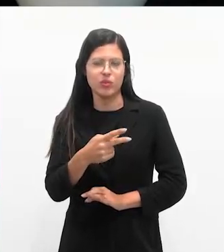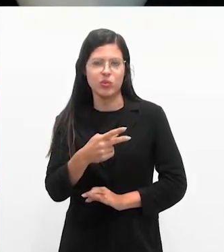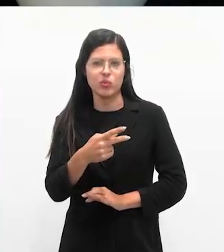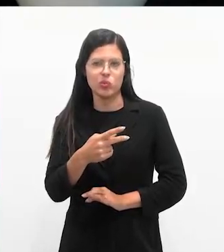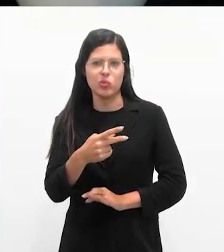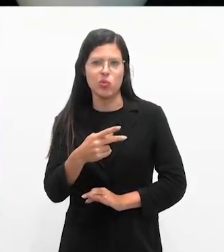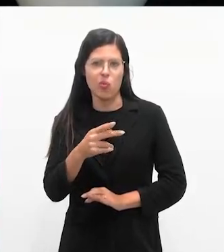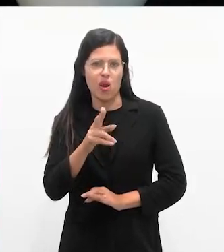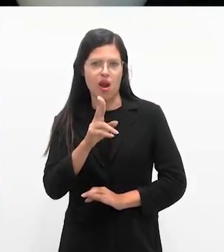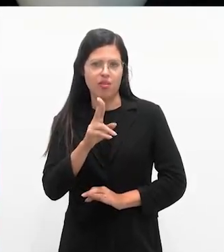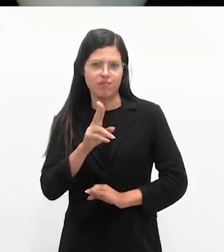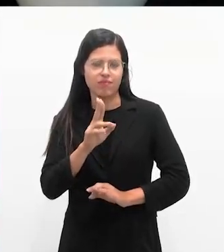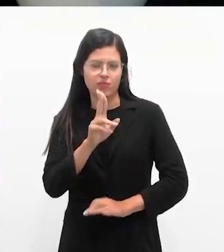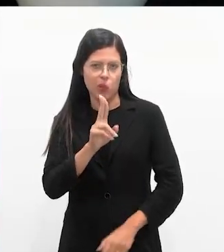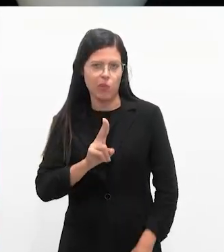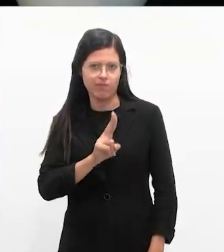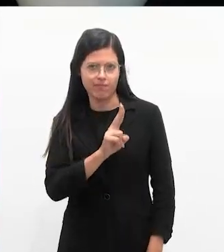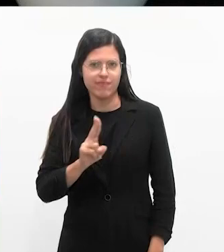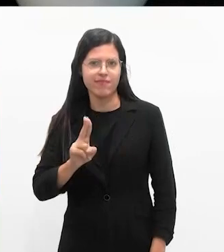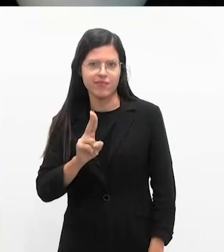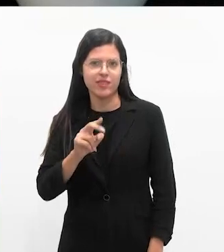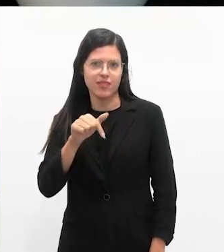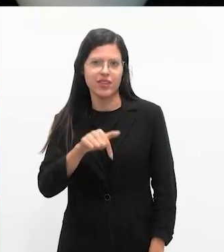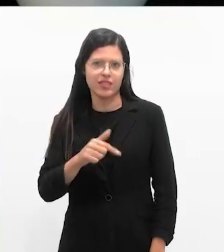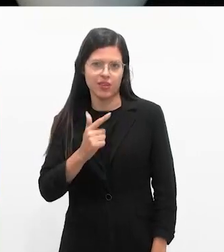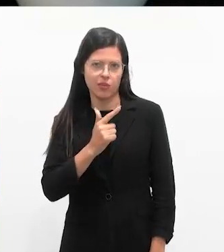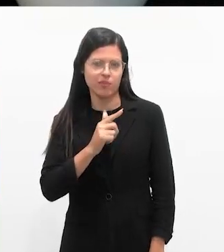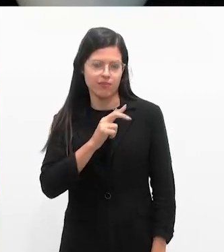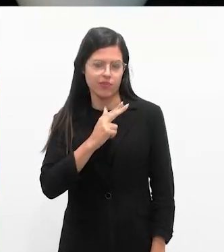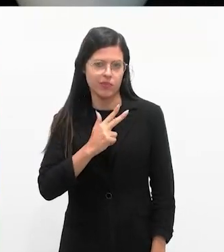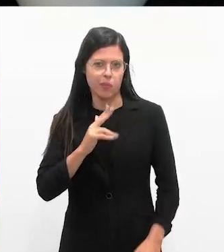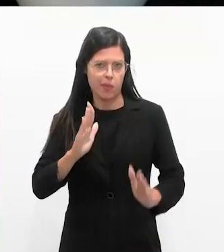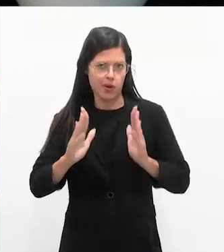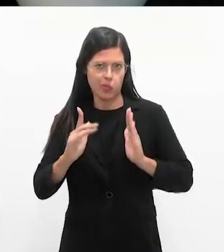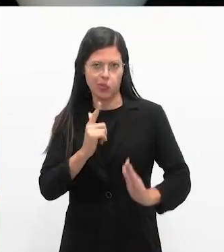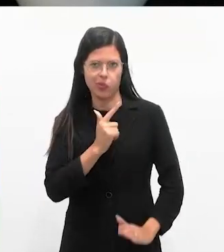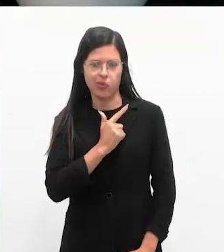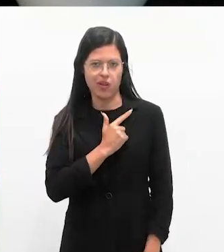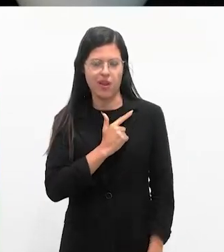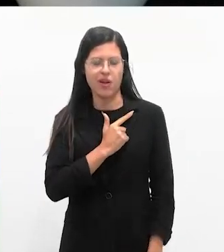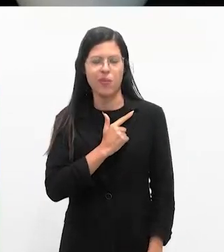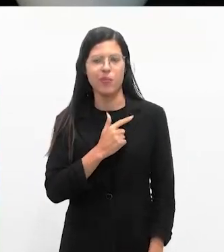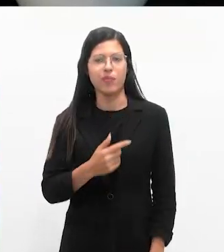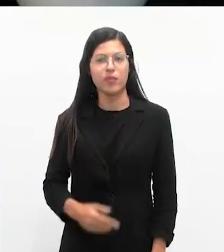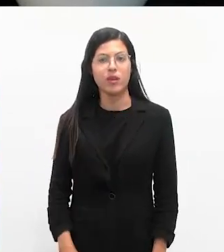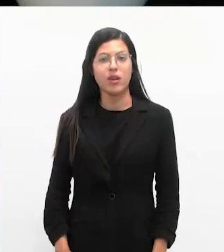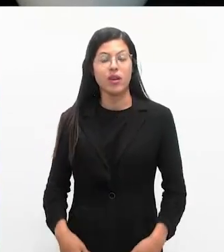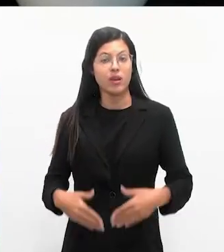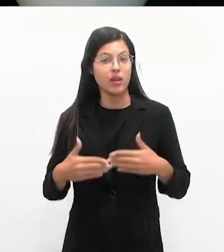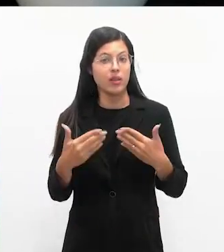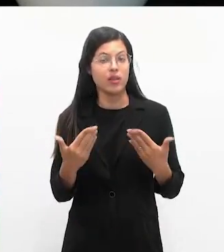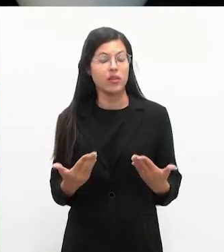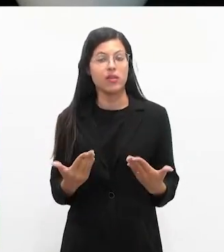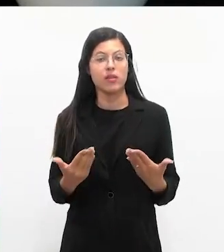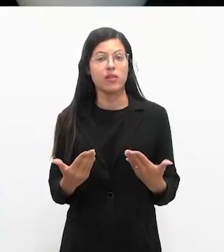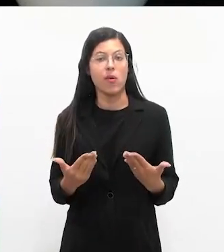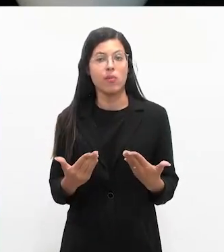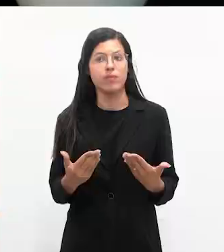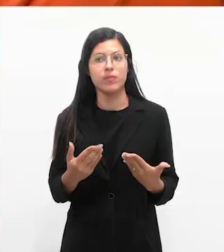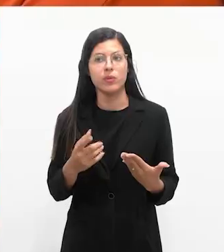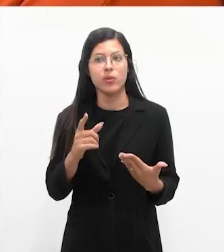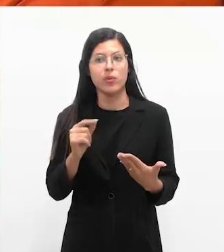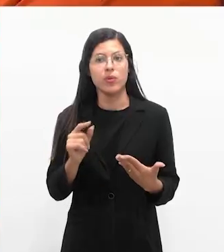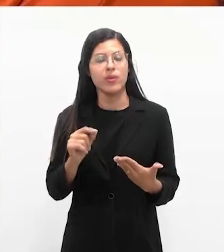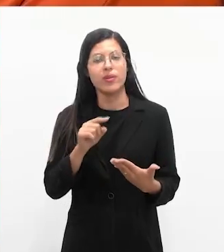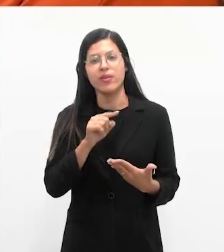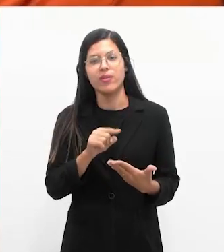já com o papado de Leão XIV. Brand, além disso, o que